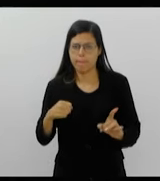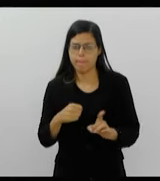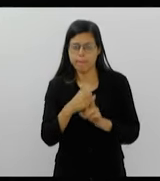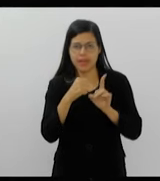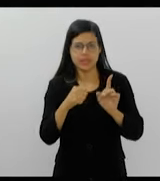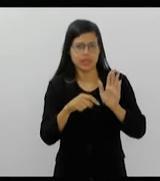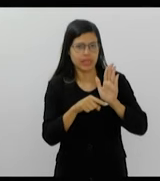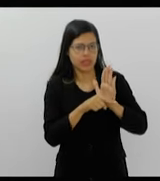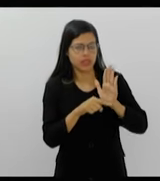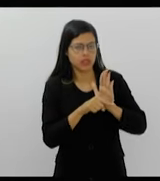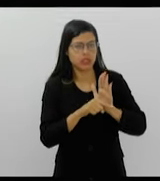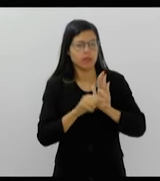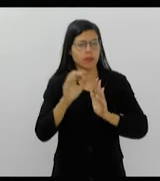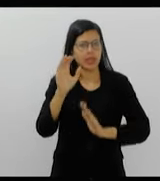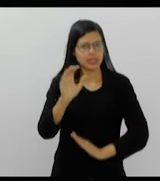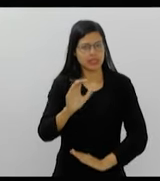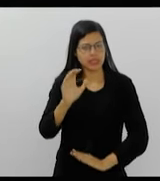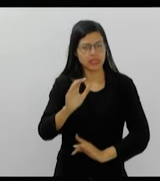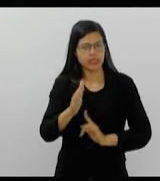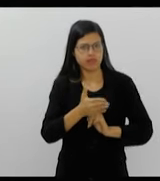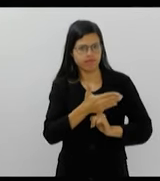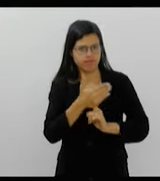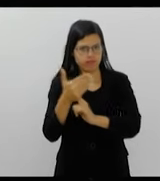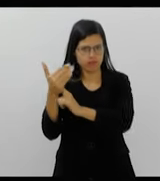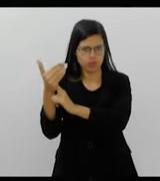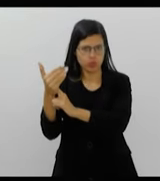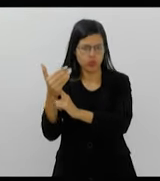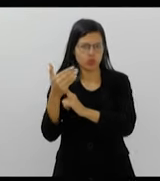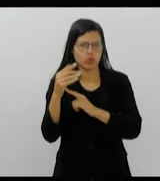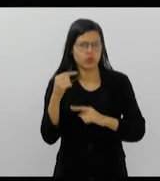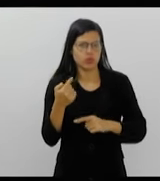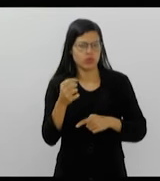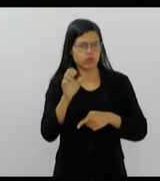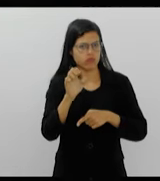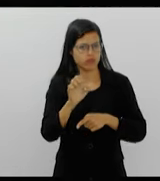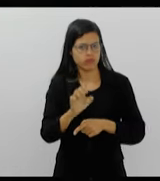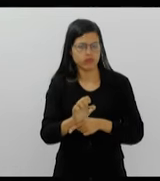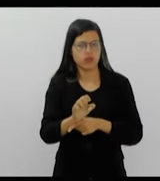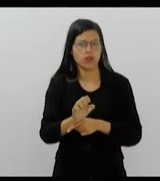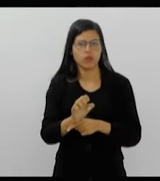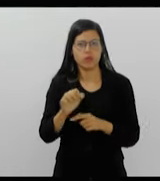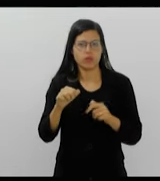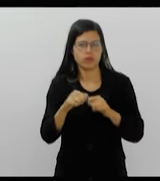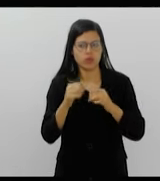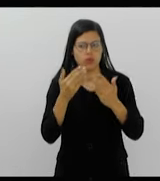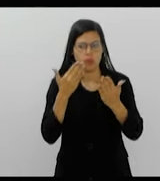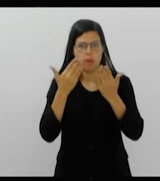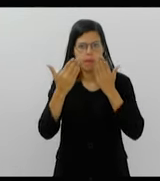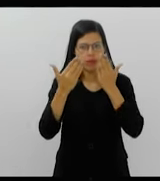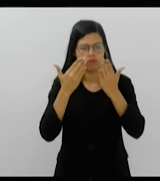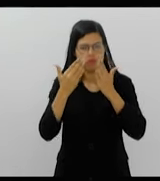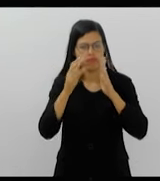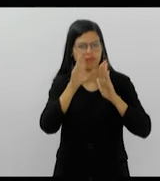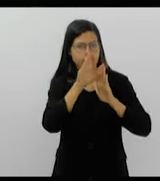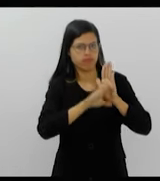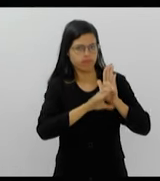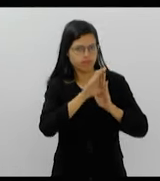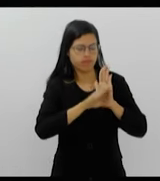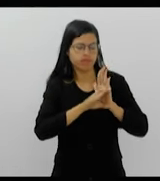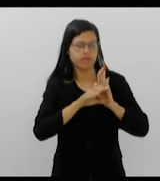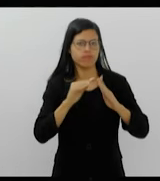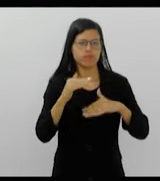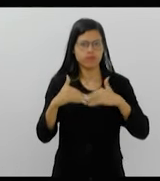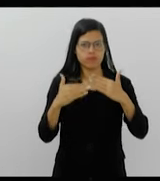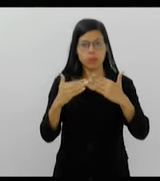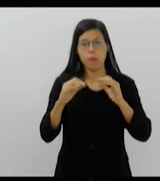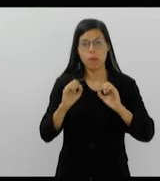a ciência e tecnologia em nosso Estado. E, fazendo uma breve comparação entre os currículos envolvidos,